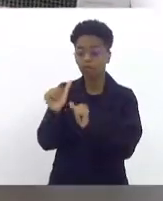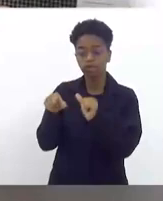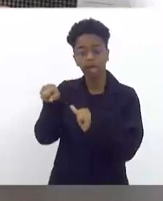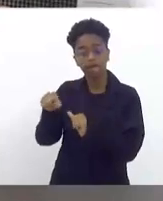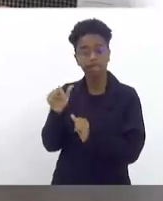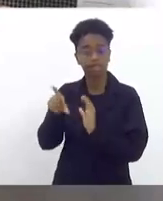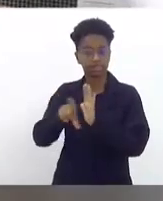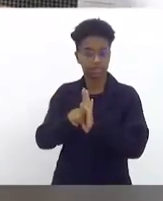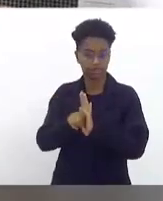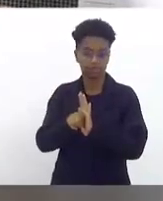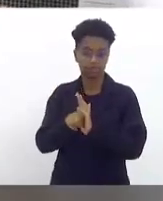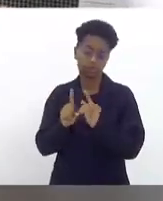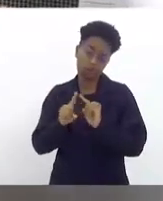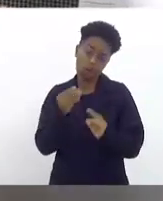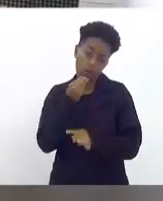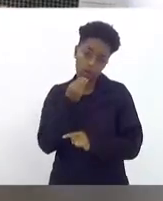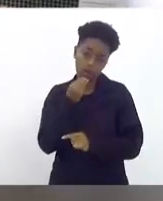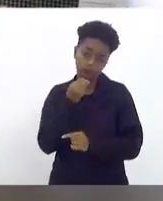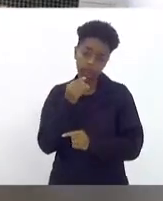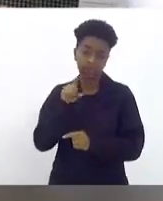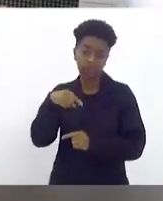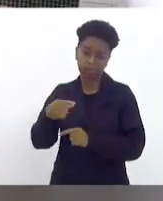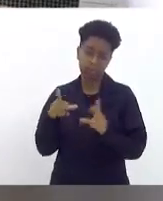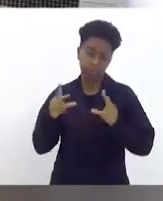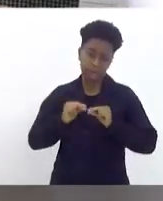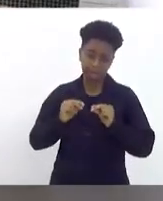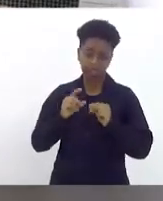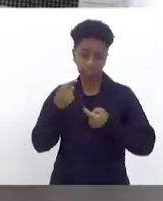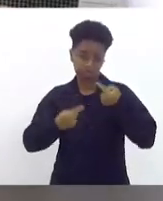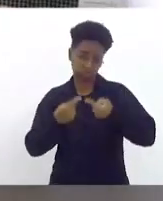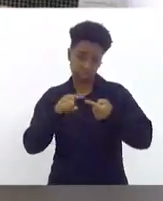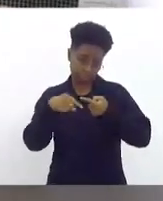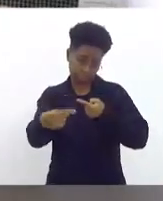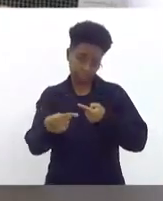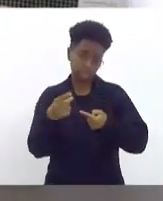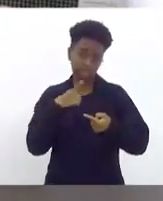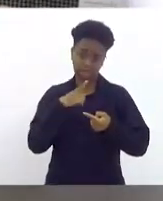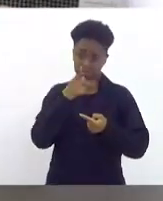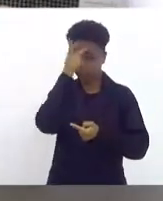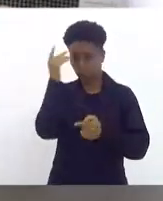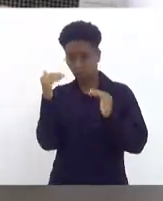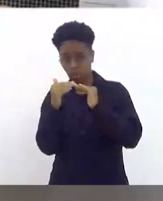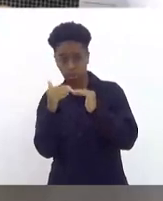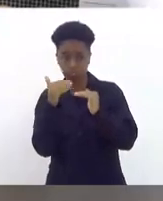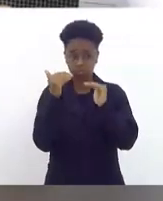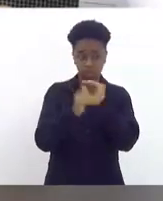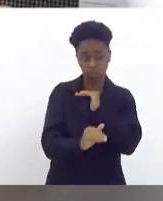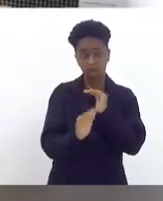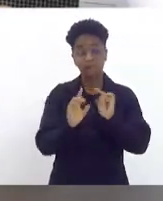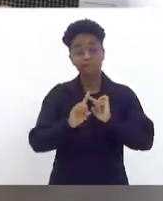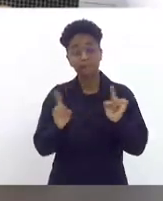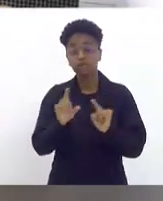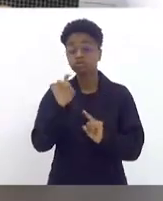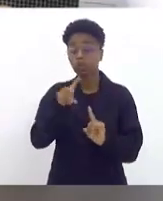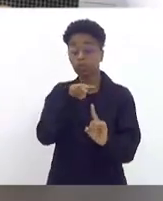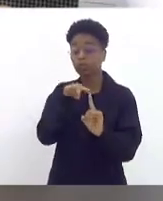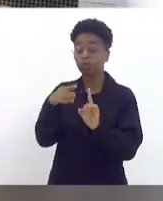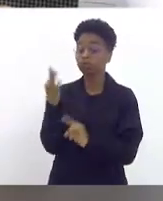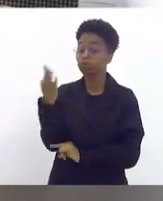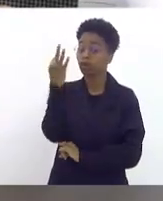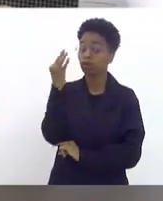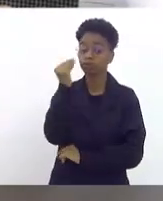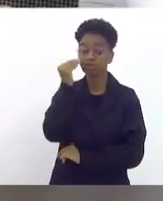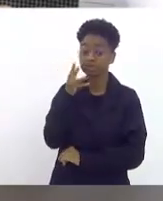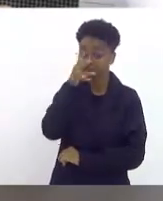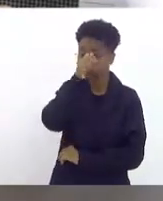agora é claro o mérito vai ser discutido depois vai haver quem Concorde quem discorde é só do ponto de vista formal